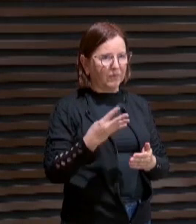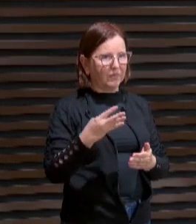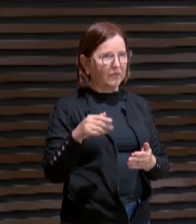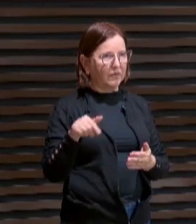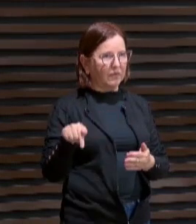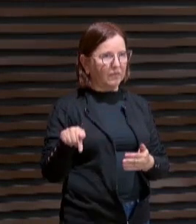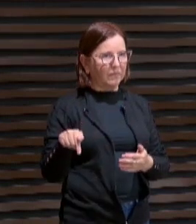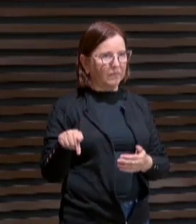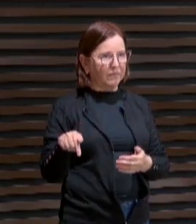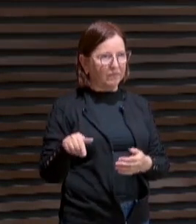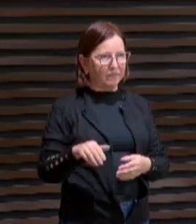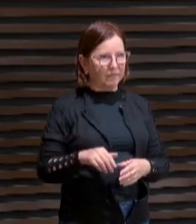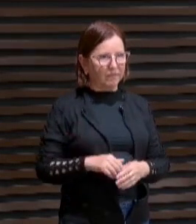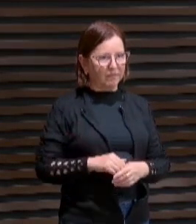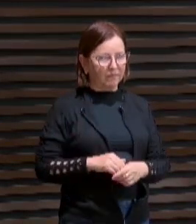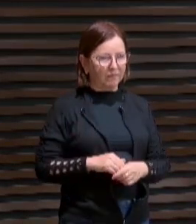47.